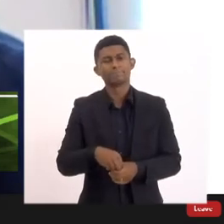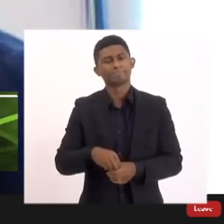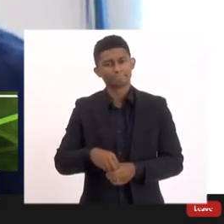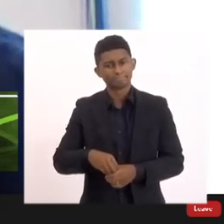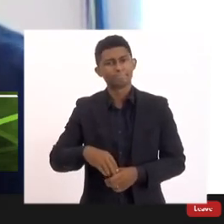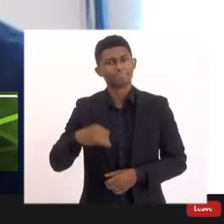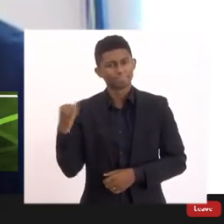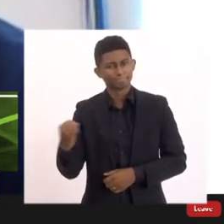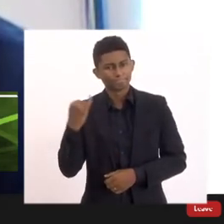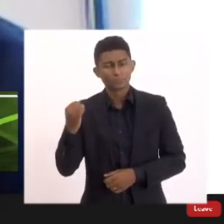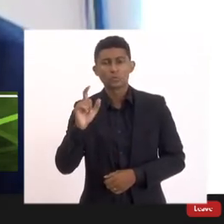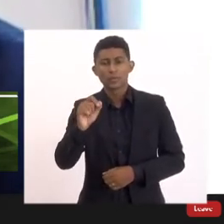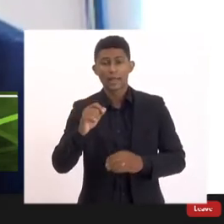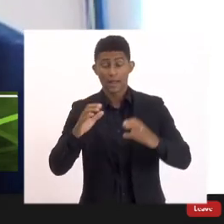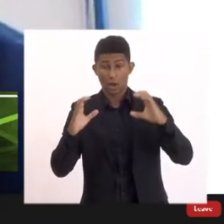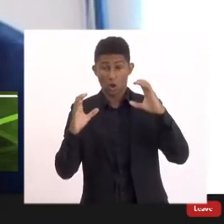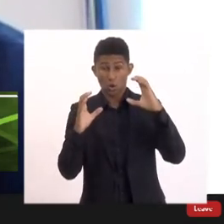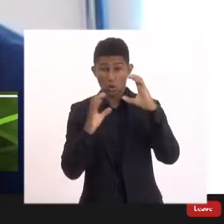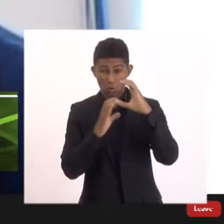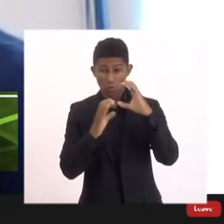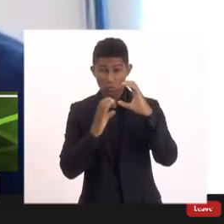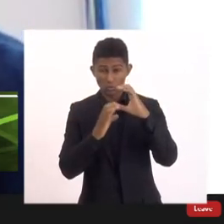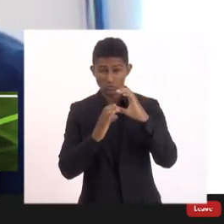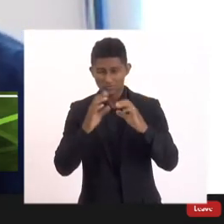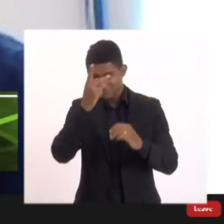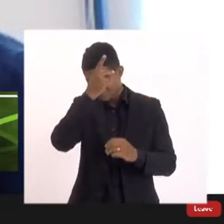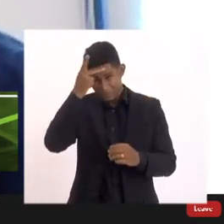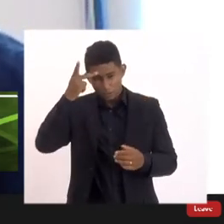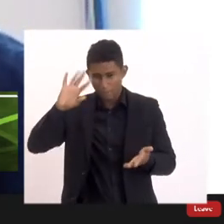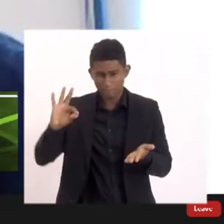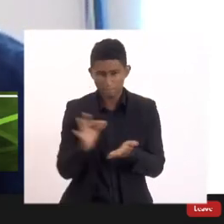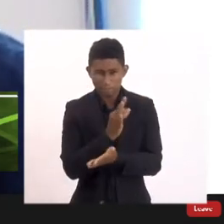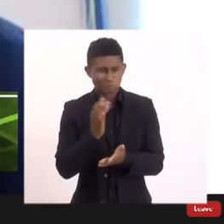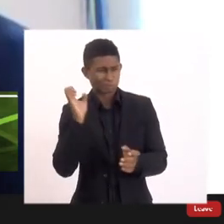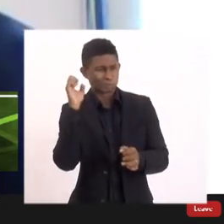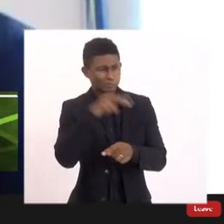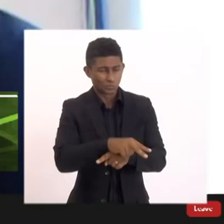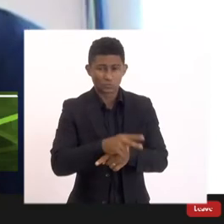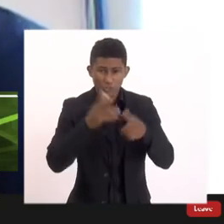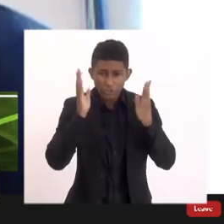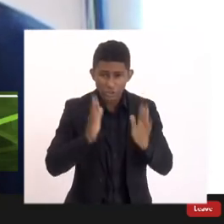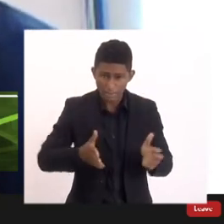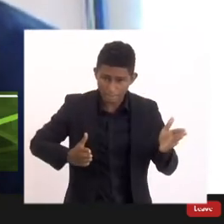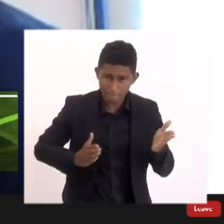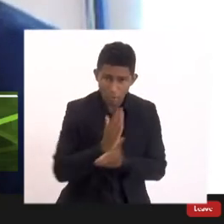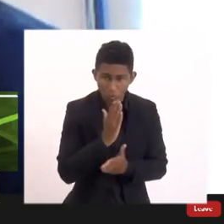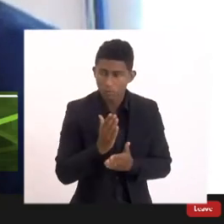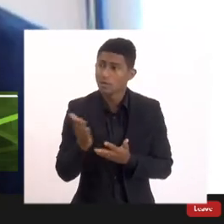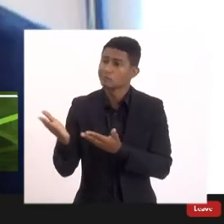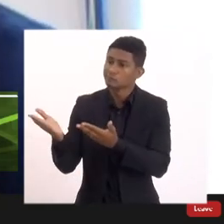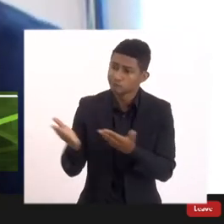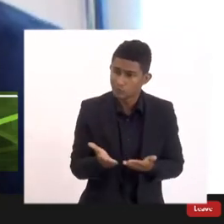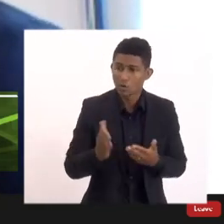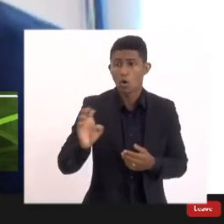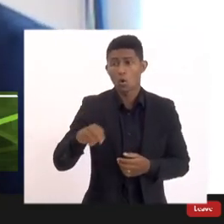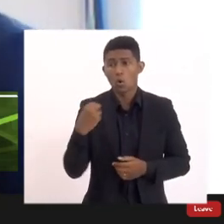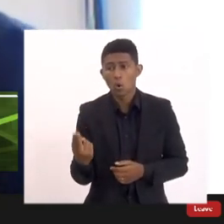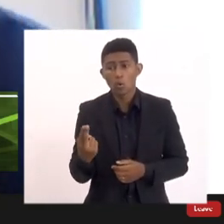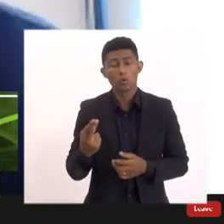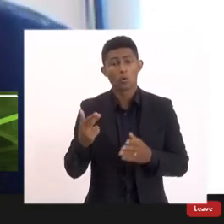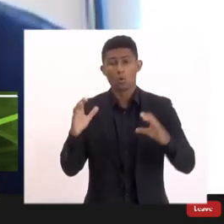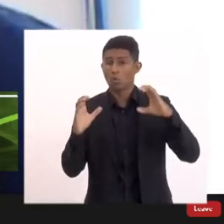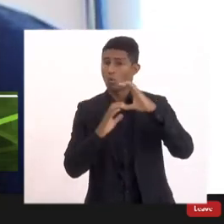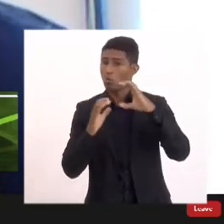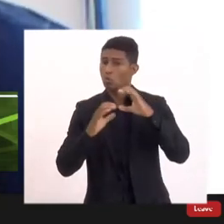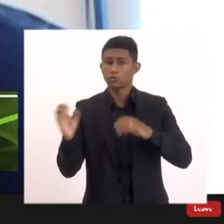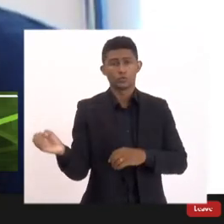profissionais concursados e também, né, no caso de haver necessidade, a realização de um novo concurso. Isso é uma necessidade permanente da rede